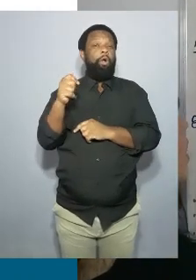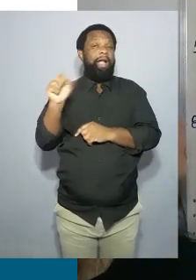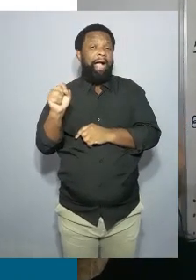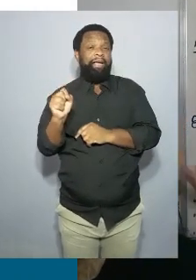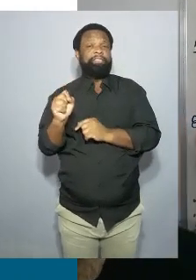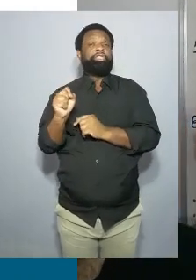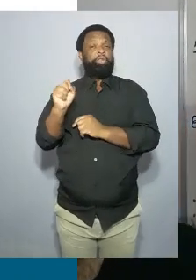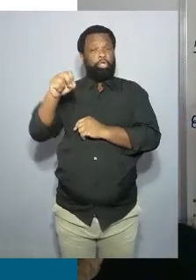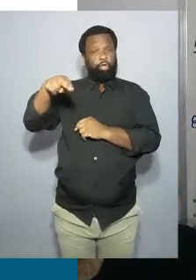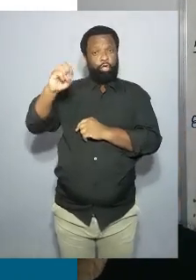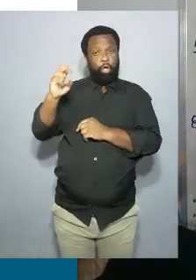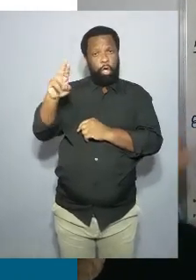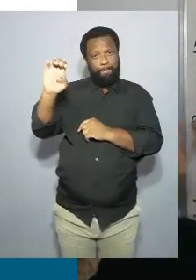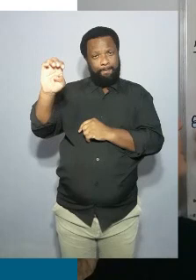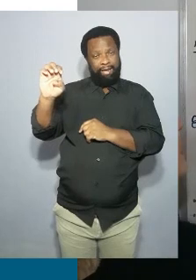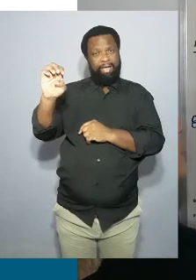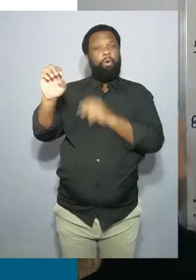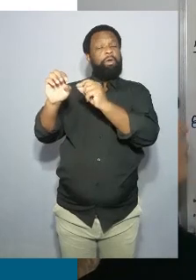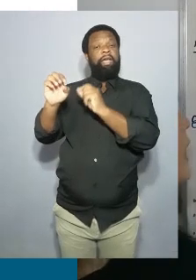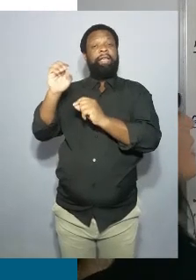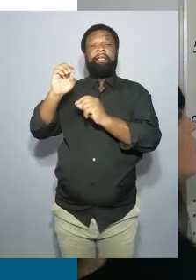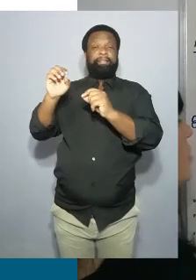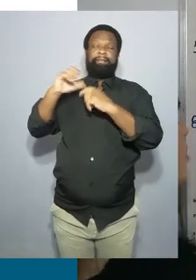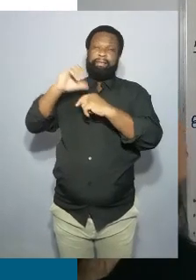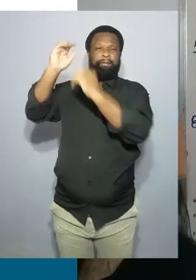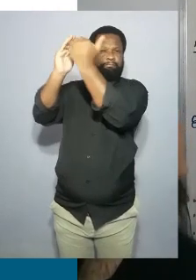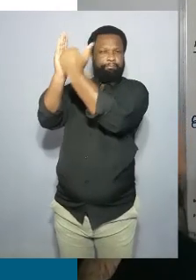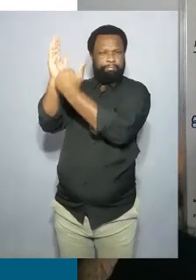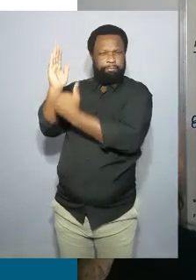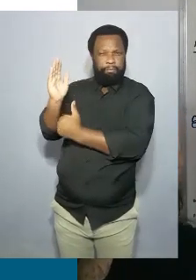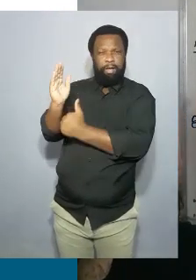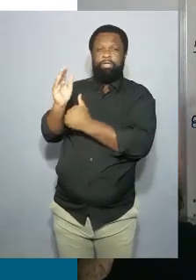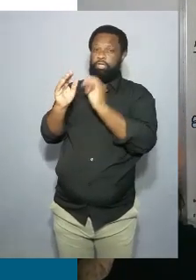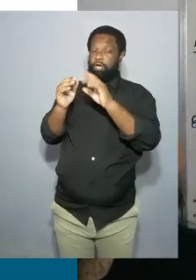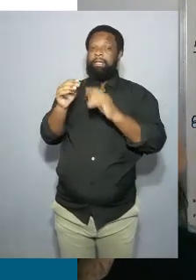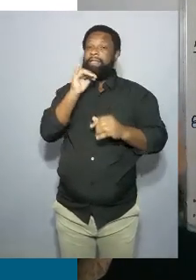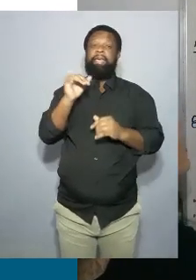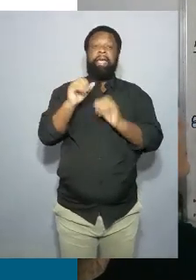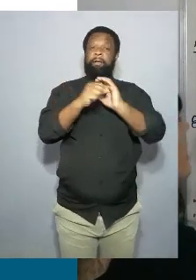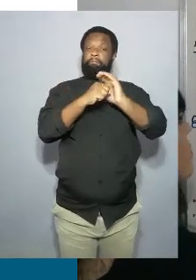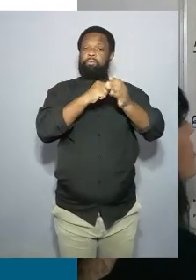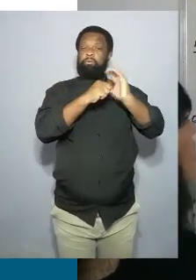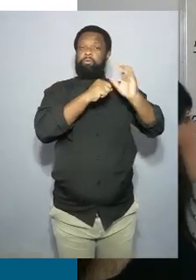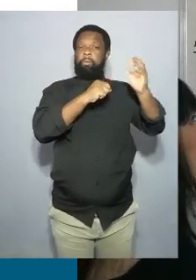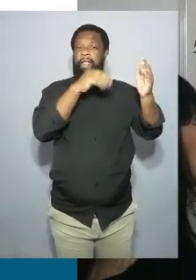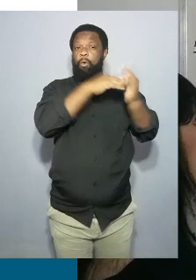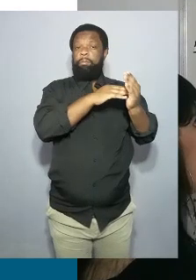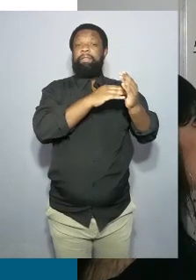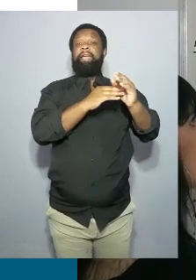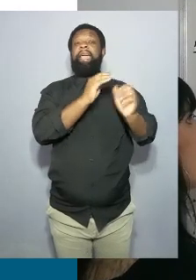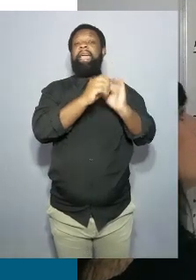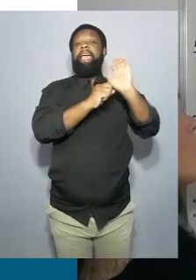gases nobres, esses 3 e o resto que eu não coloquei aqui, eles apresentam 8 elétrons na camada